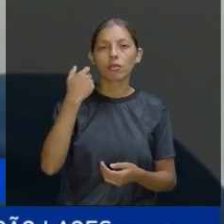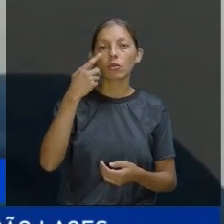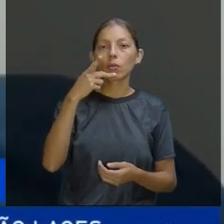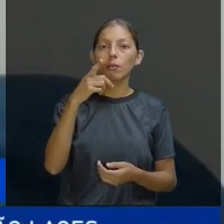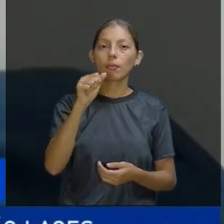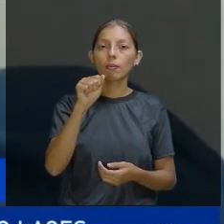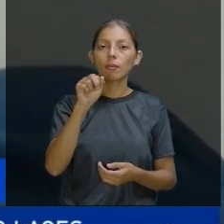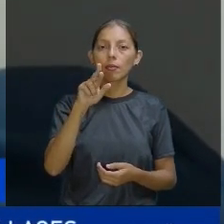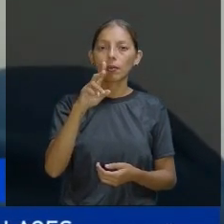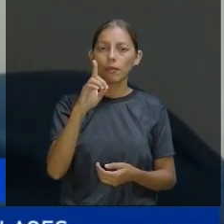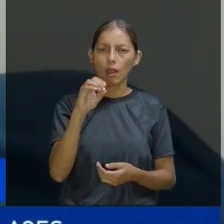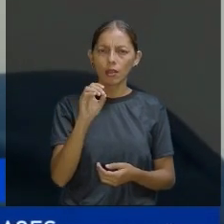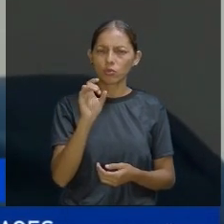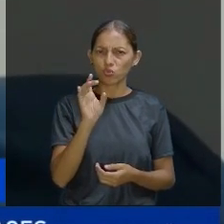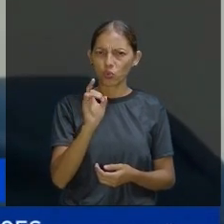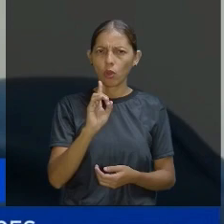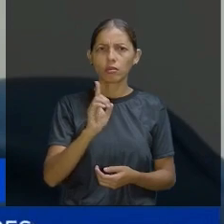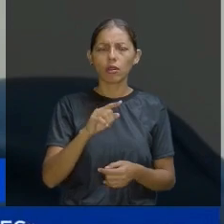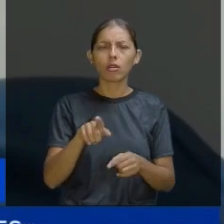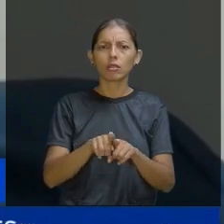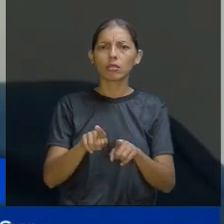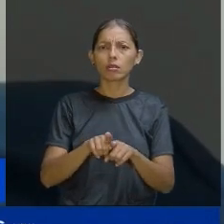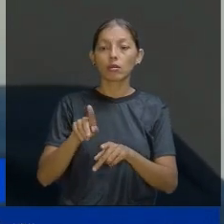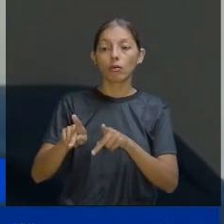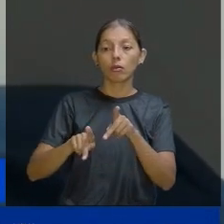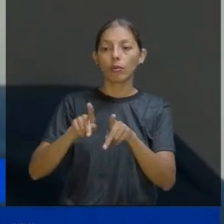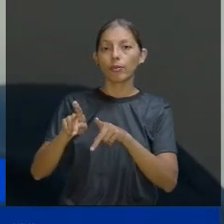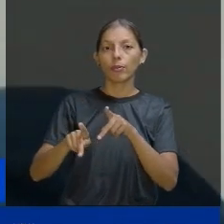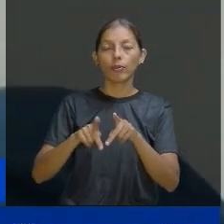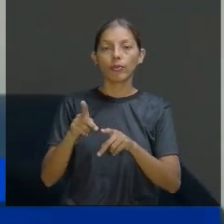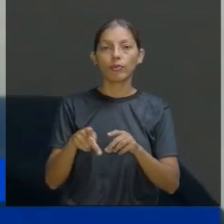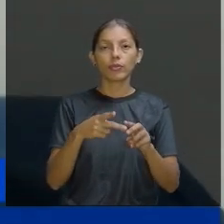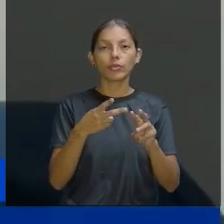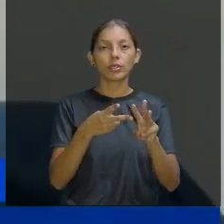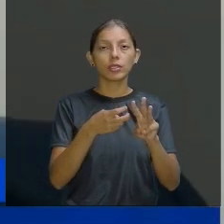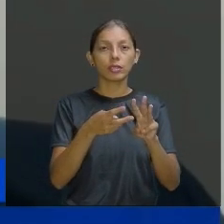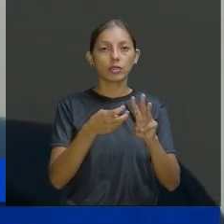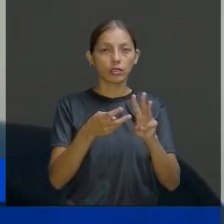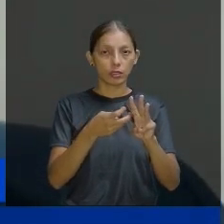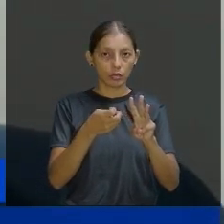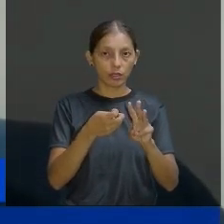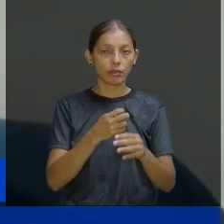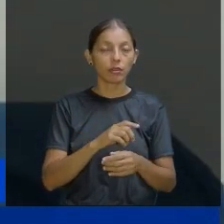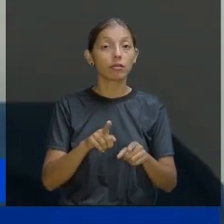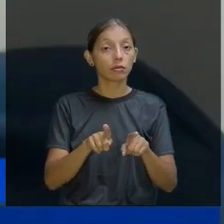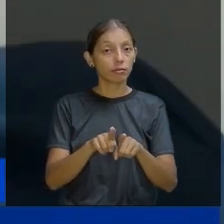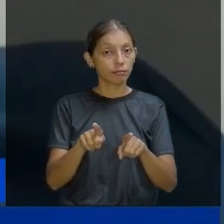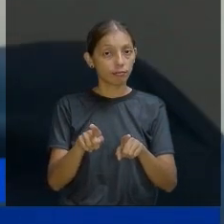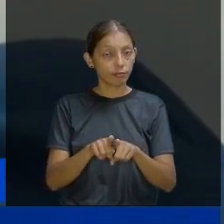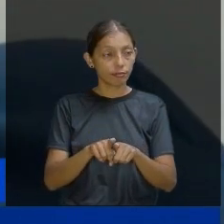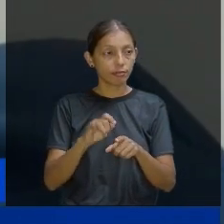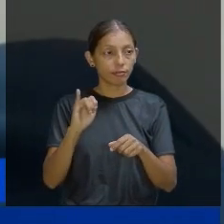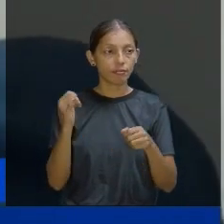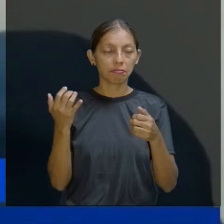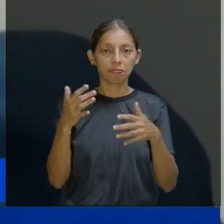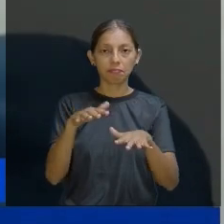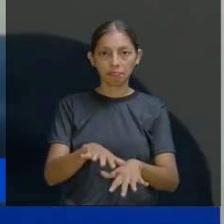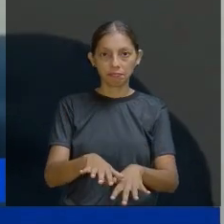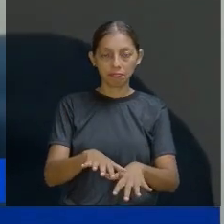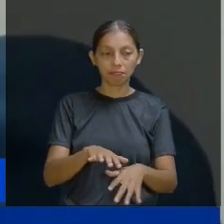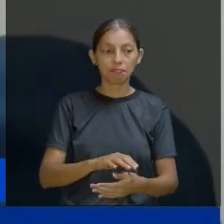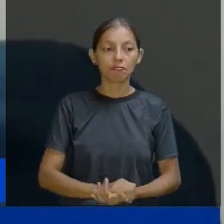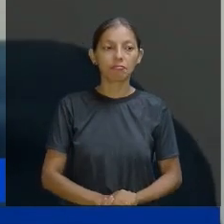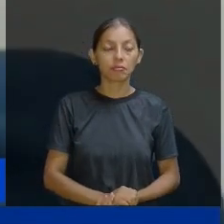atenção para também de inclusão no quadro. A Amazônia, principalmente o